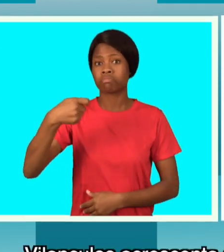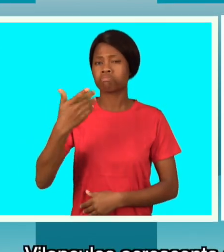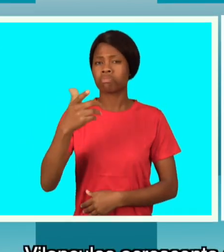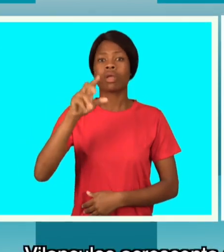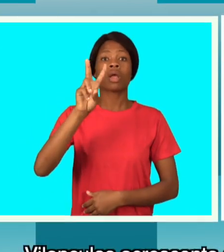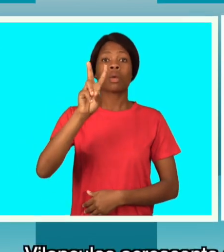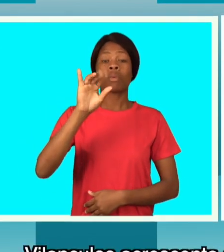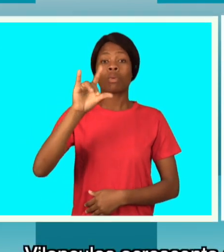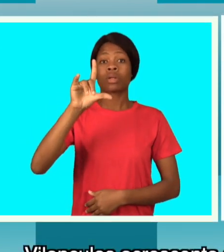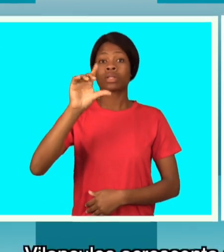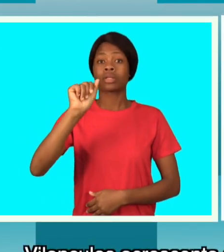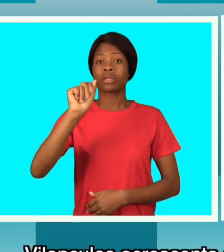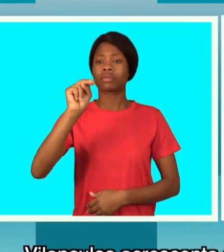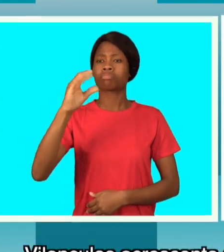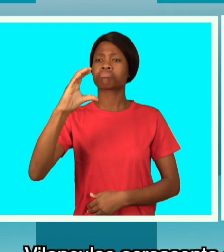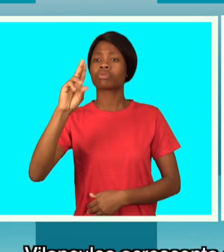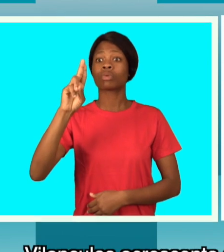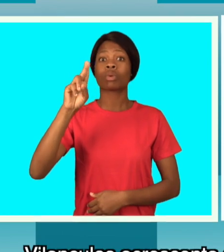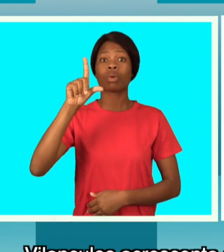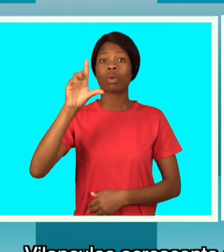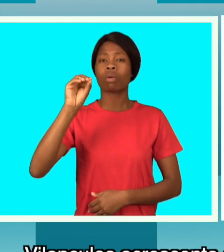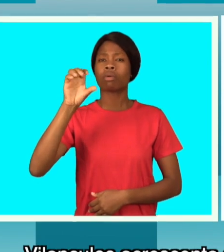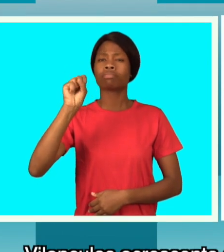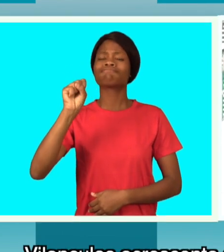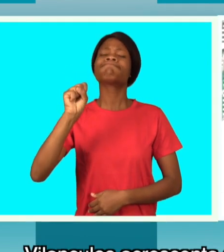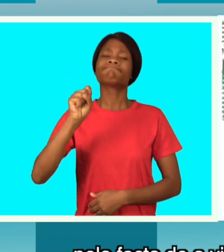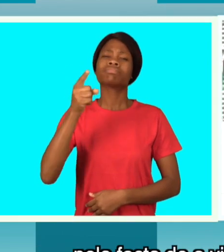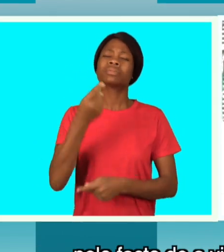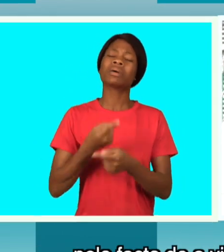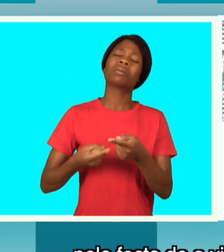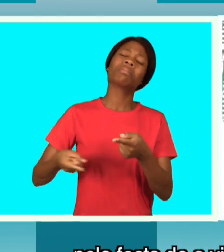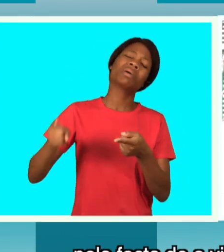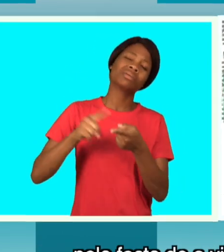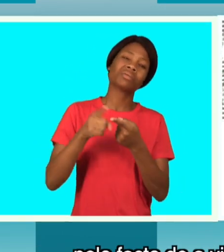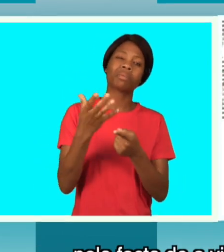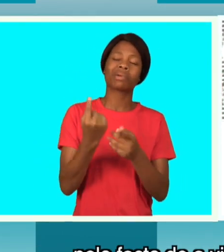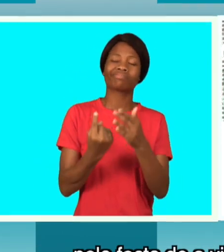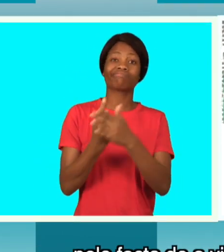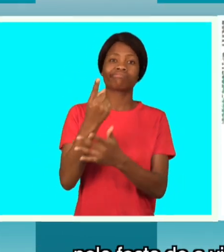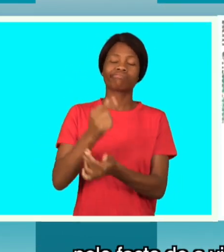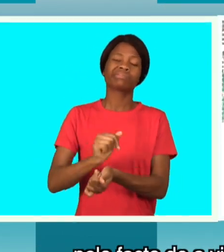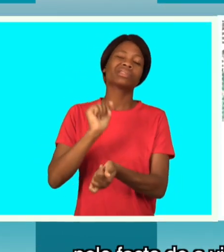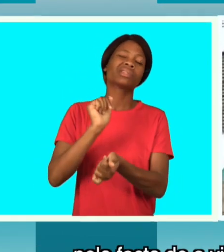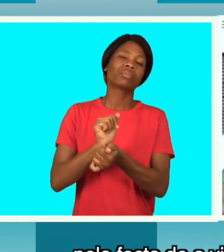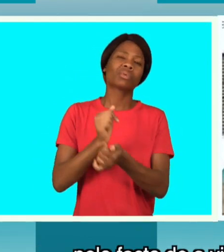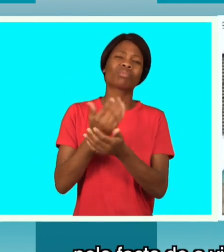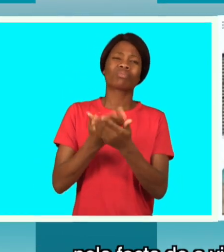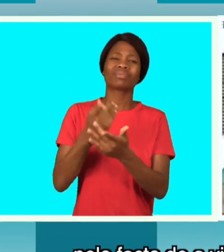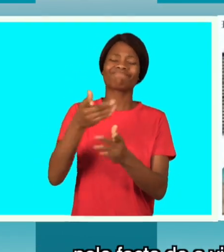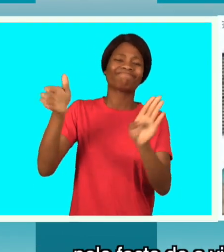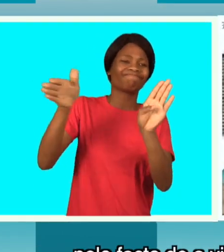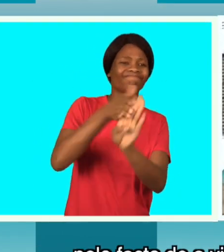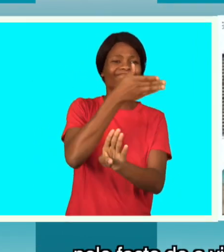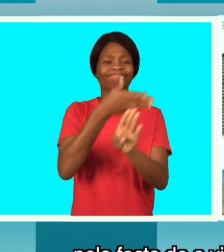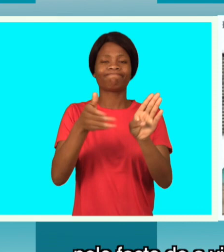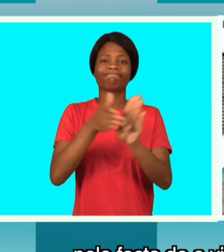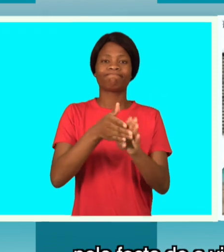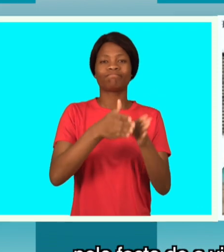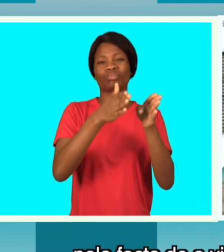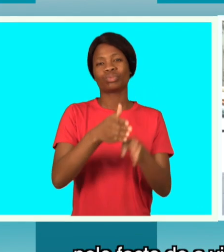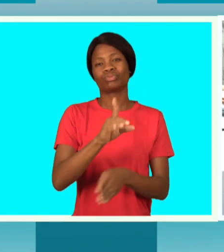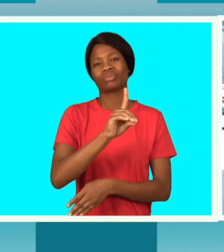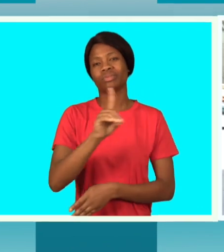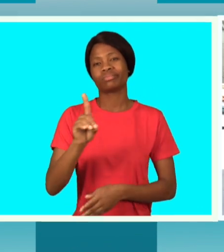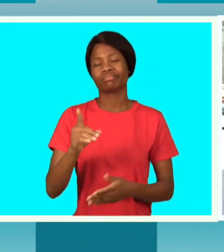ângulos acrescenta que a pena pode ser agravada pelo fato de a violência ter sido praticada contra uma pessoa